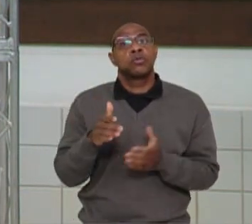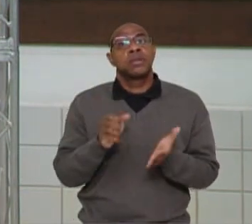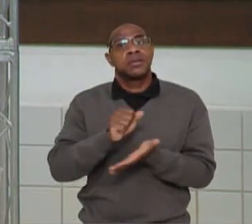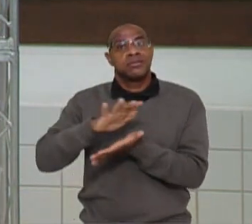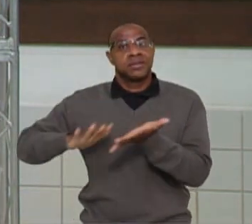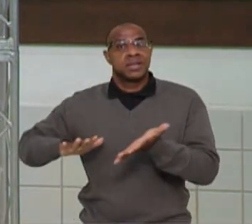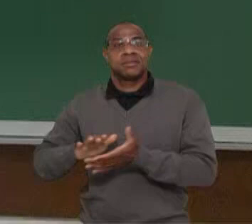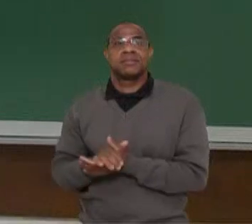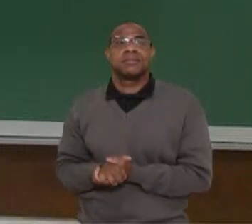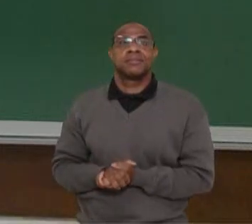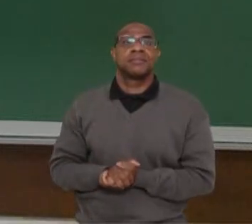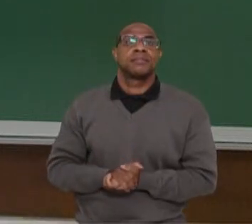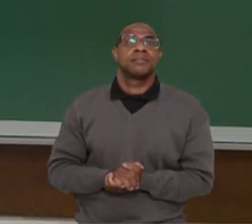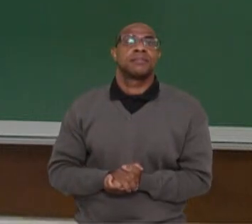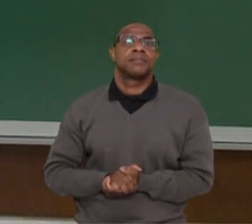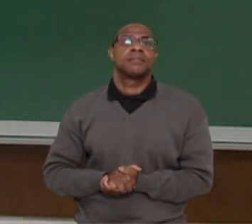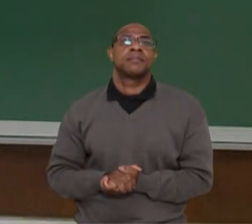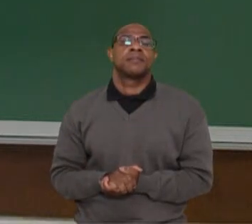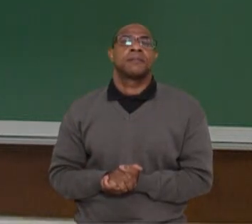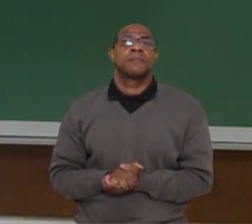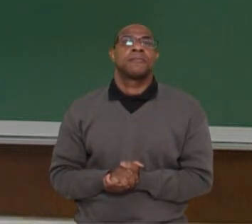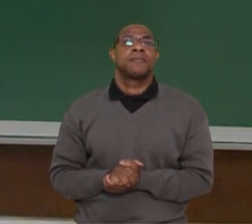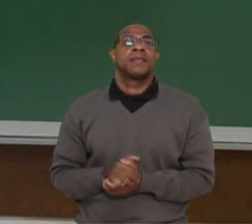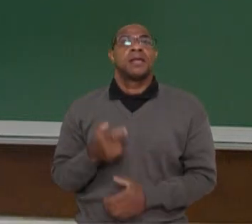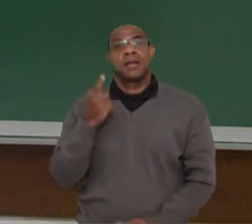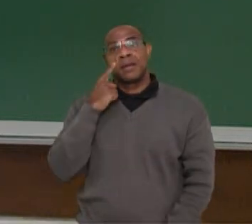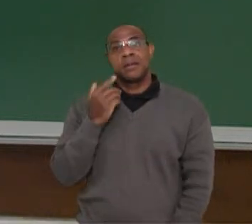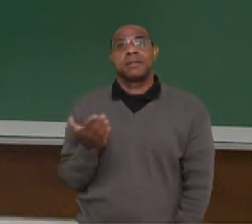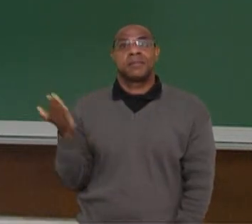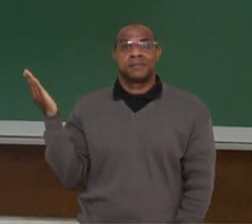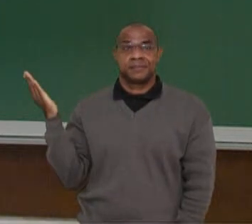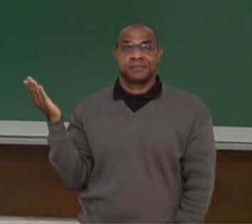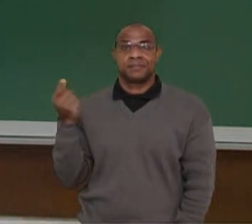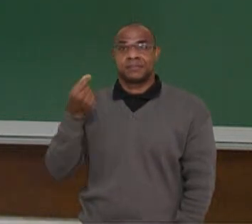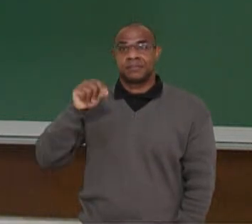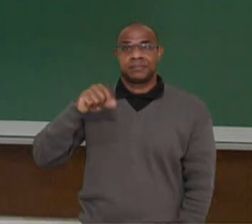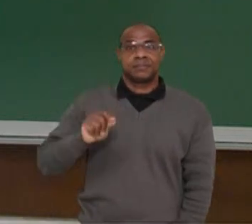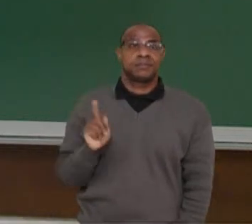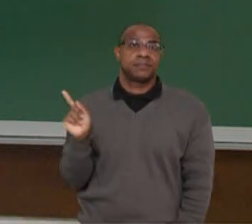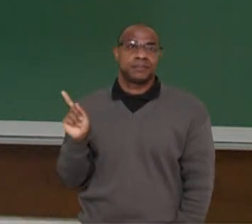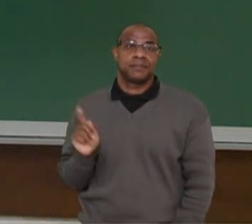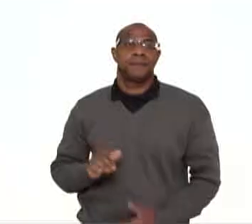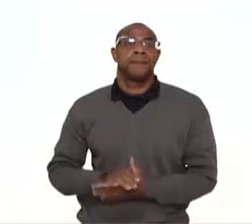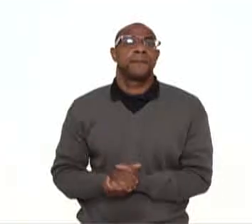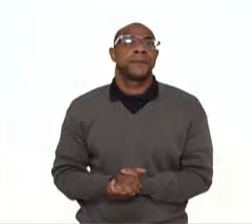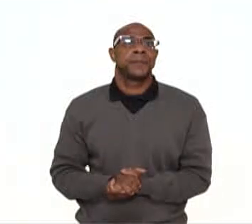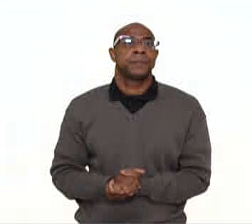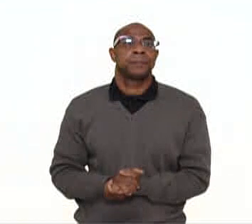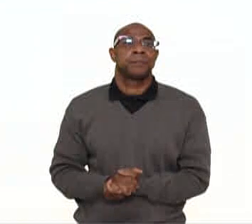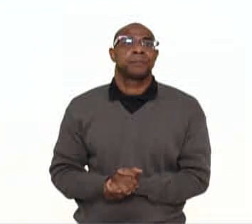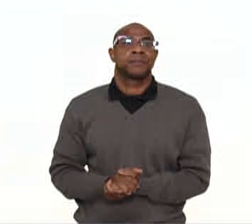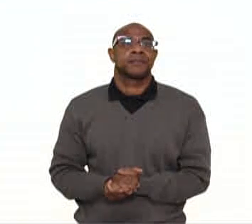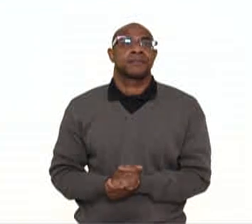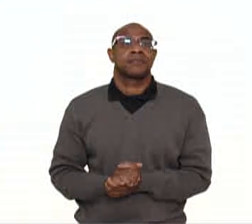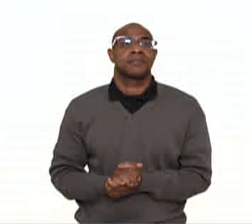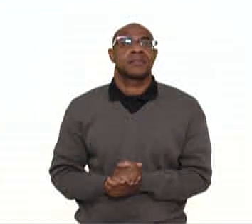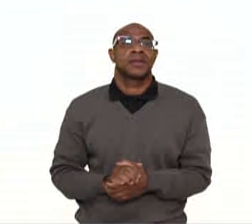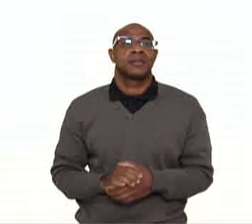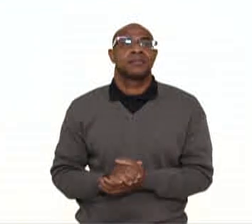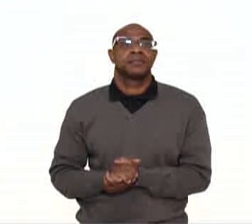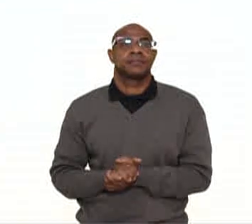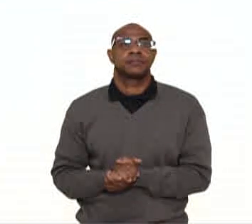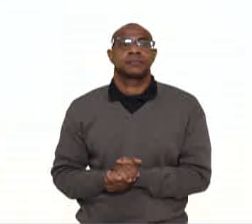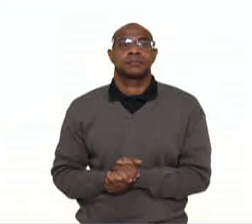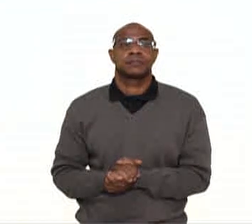um. Então aqui nós temos ainda o exercício 2, vamos conferir a correção. Está ali, ó, probabilidade é 1/4 ou